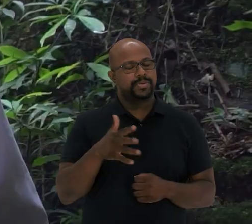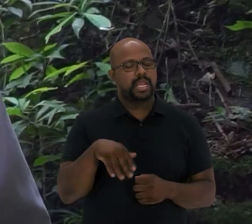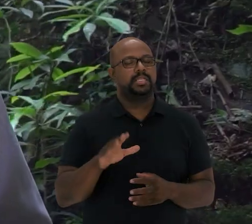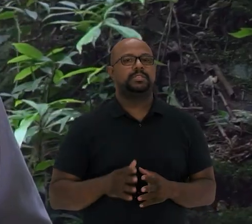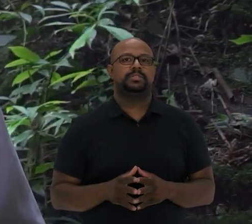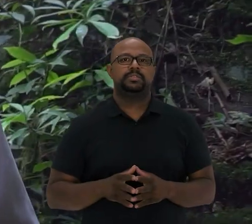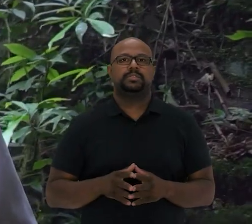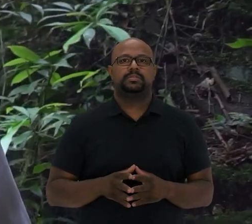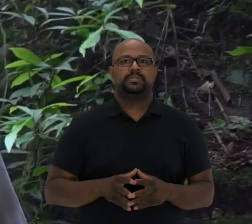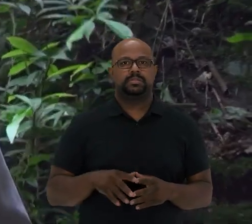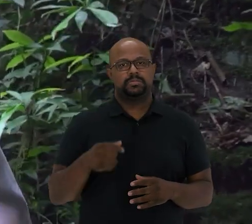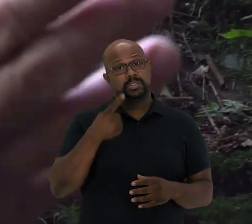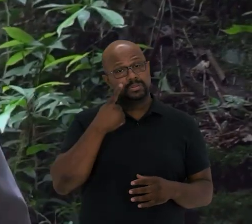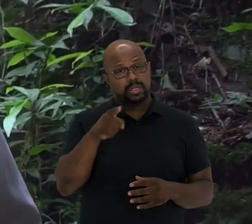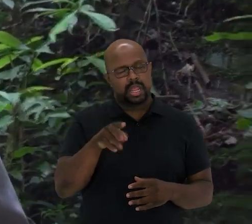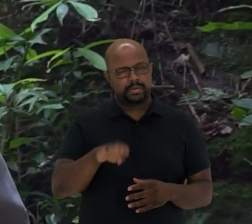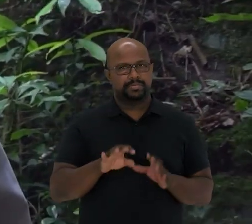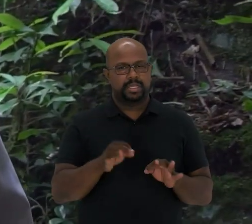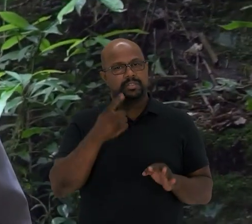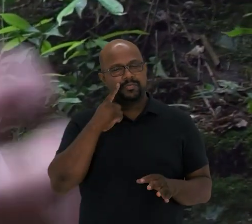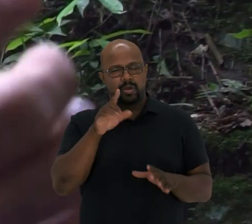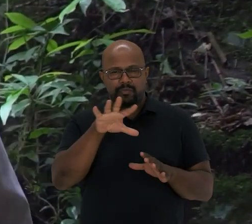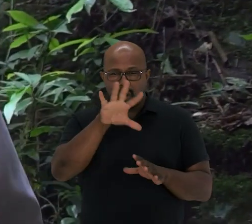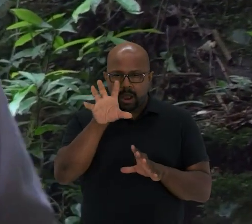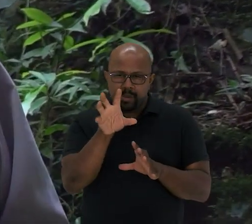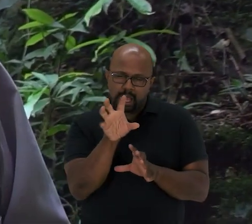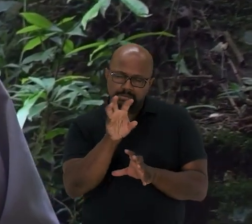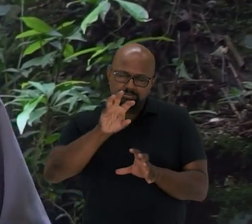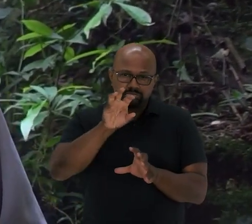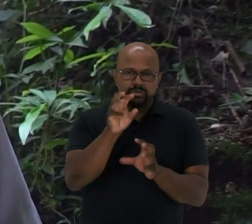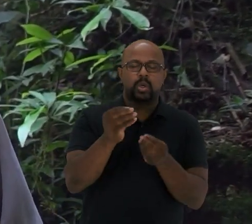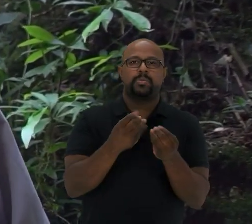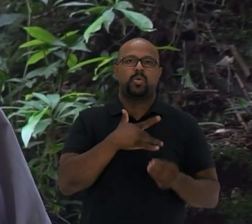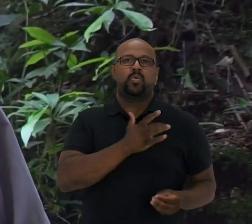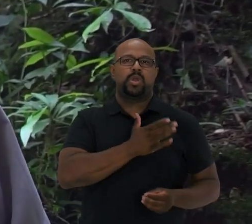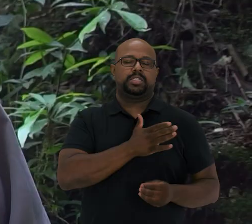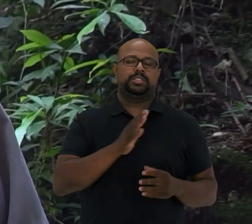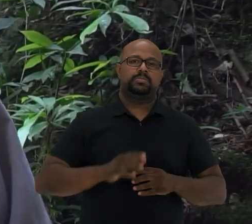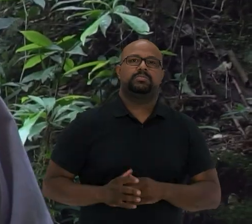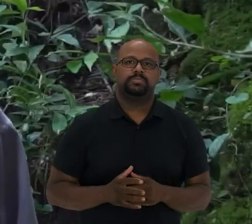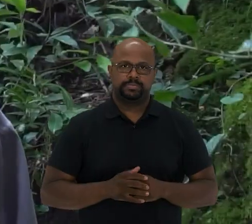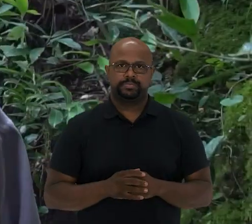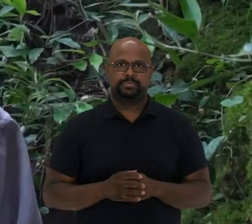é por aí. Gostaria que depois vocês olhassem bem aqui o formato aqui, ó, como era o coração, né?